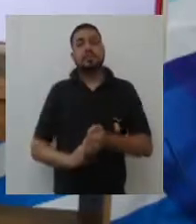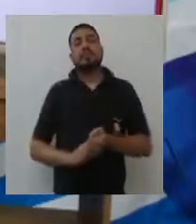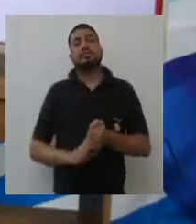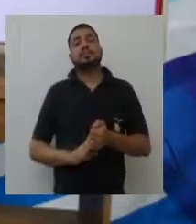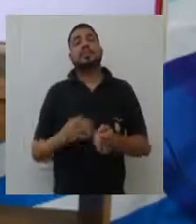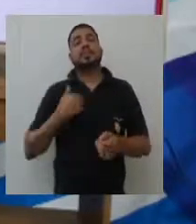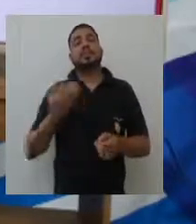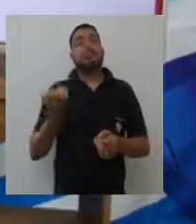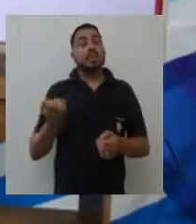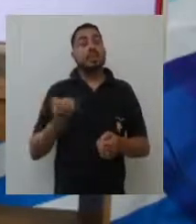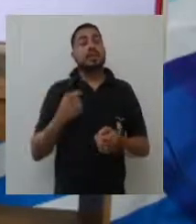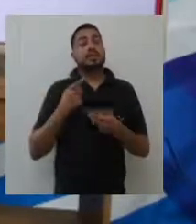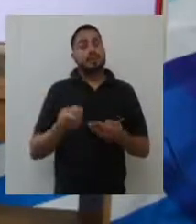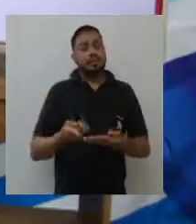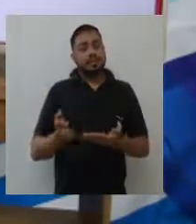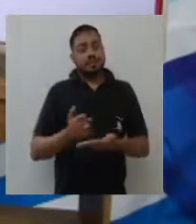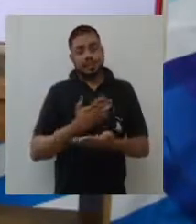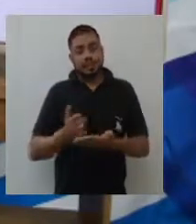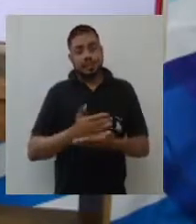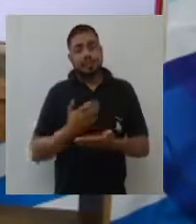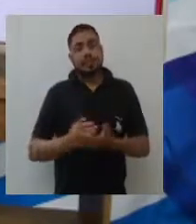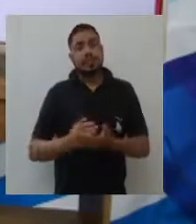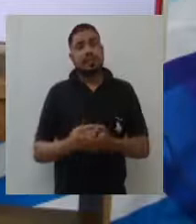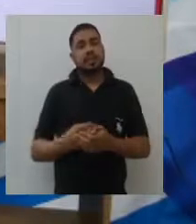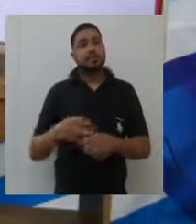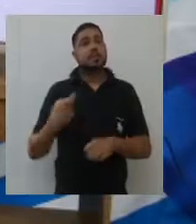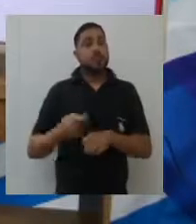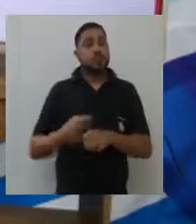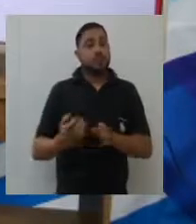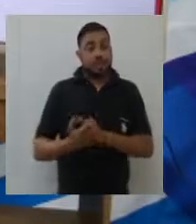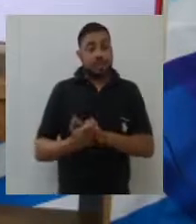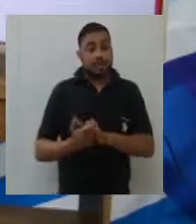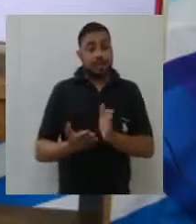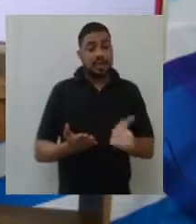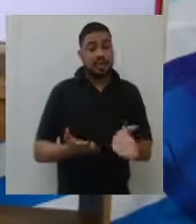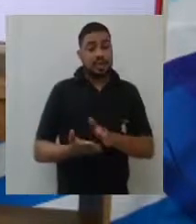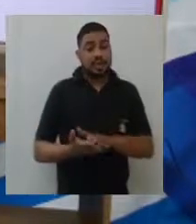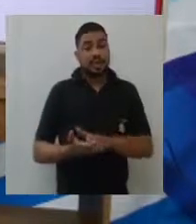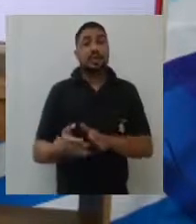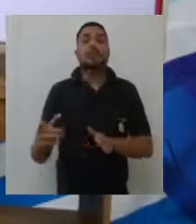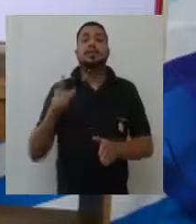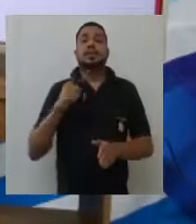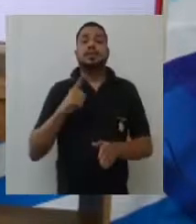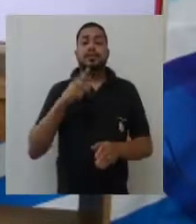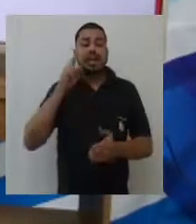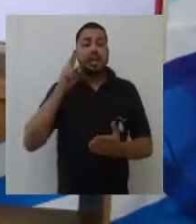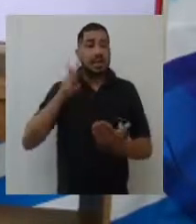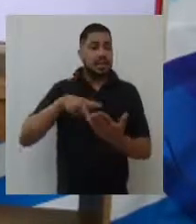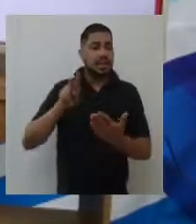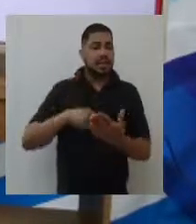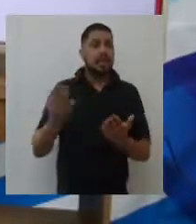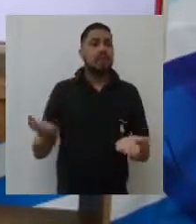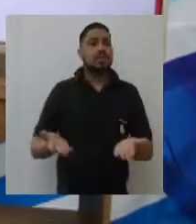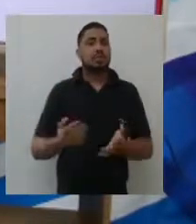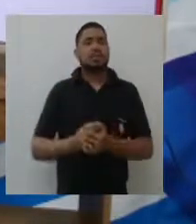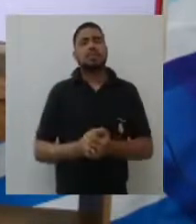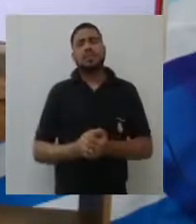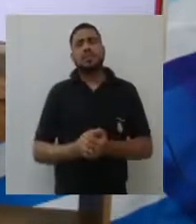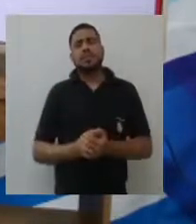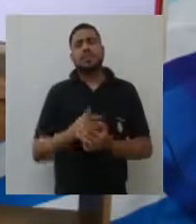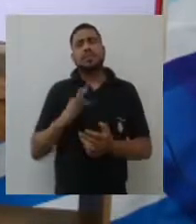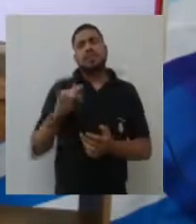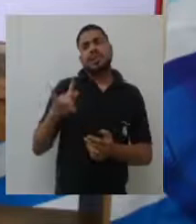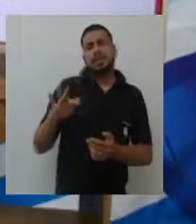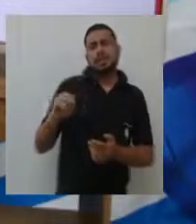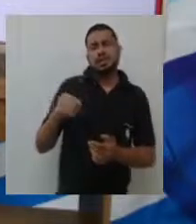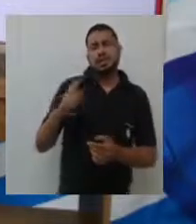que você pegue seu caderno de capa dura e anote o que a gente vai ler agora, tá? Interpretação. Flávio, quando eu estou contigo